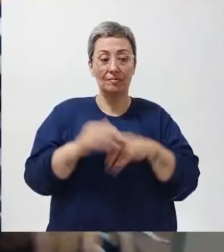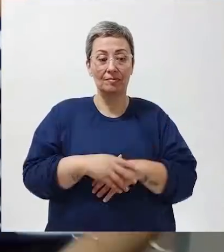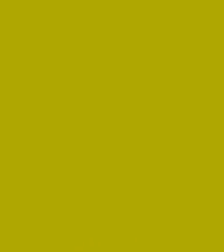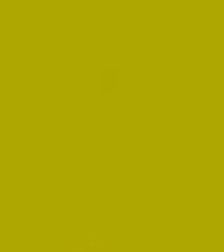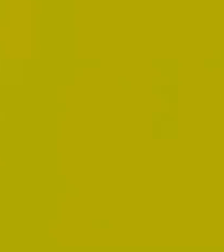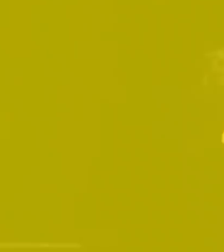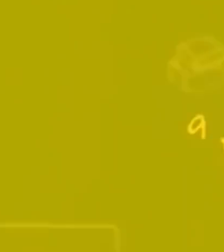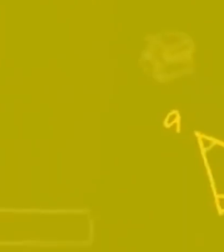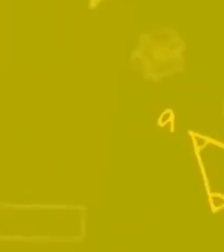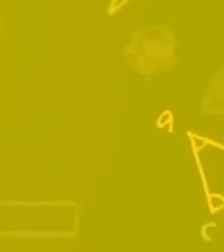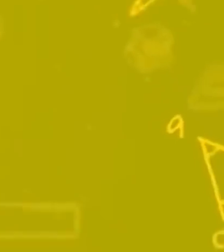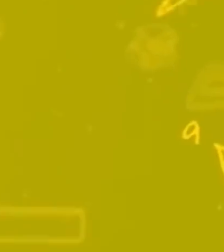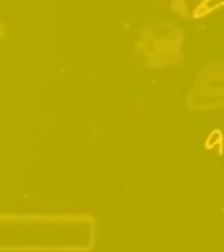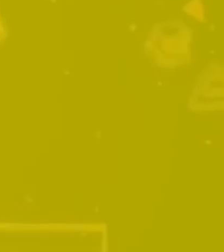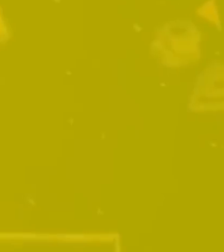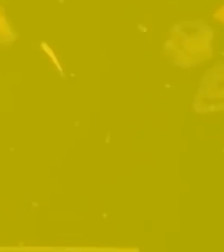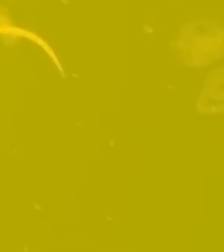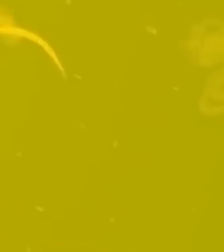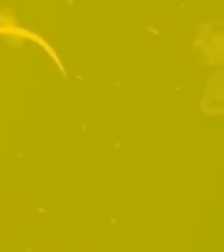mais.